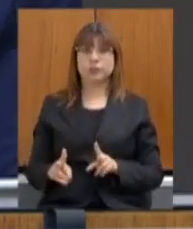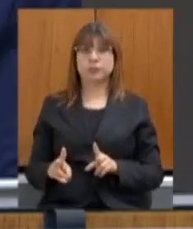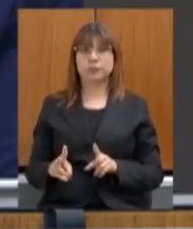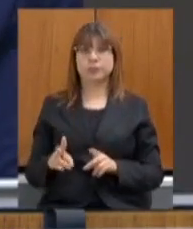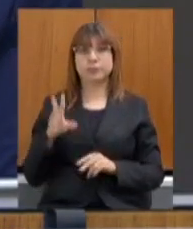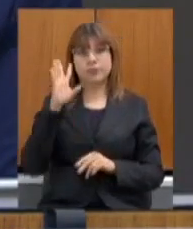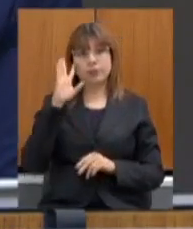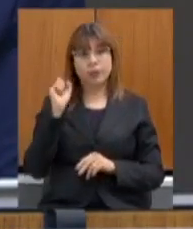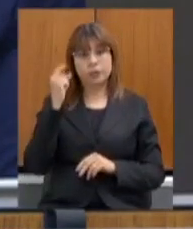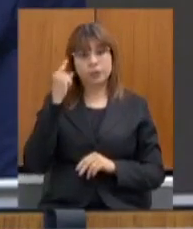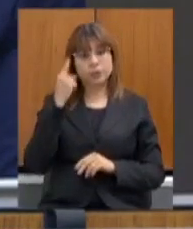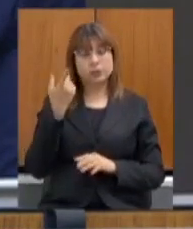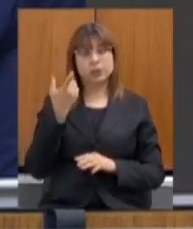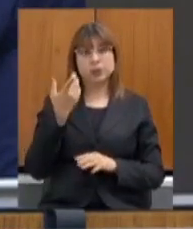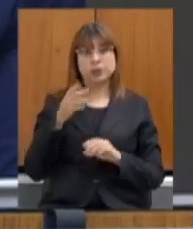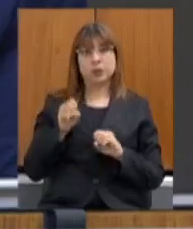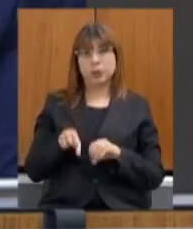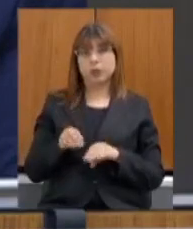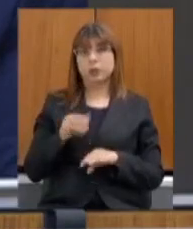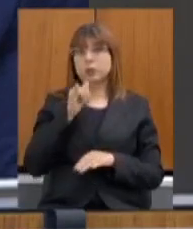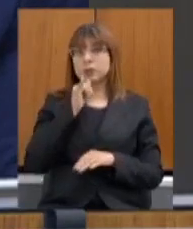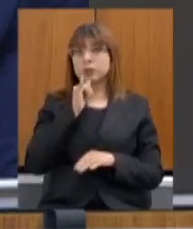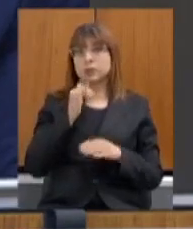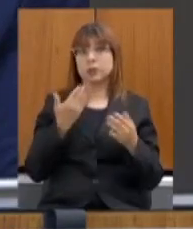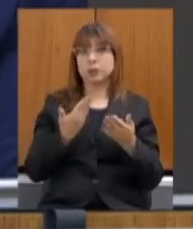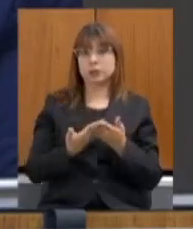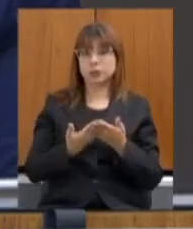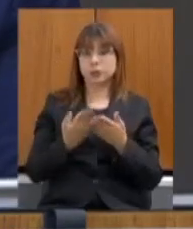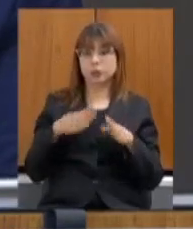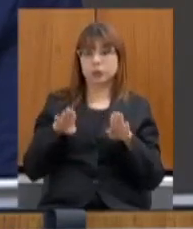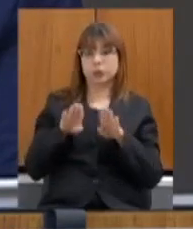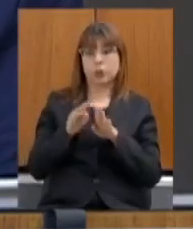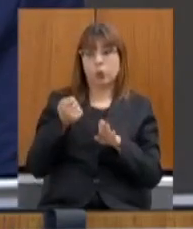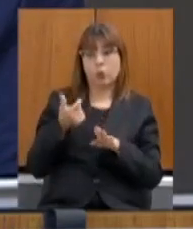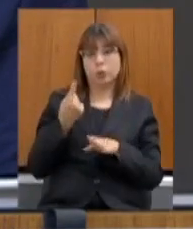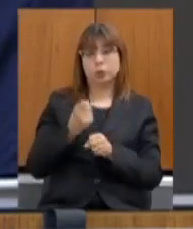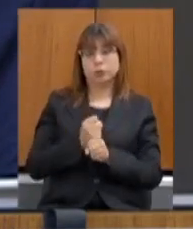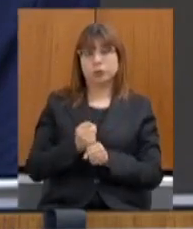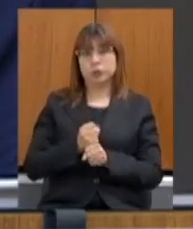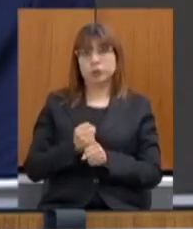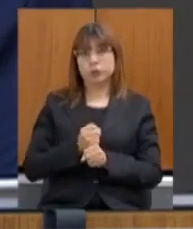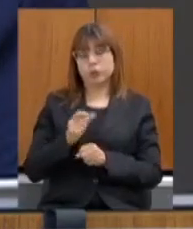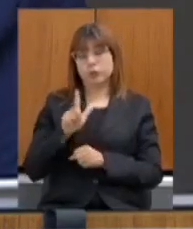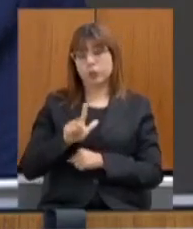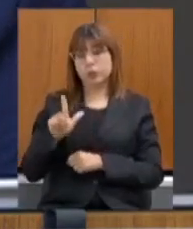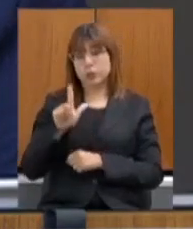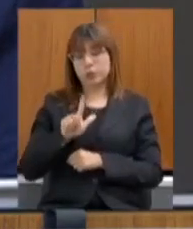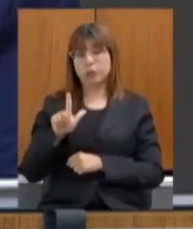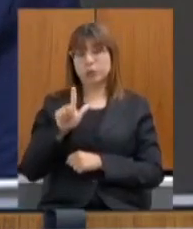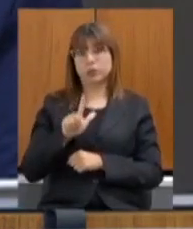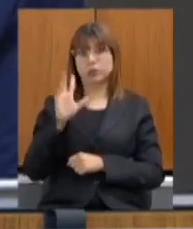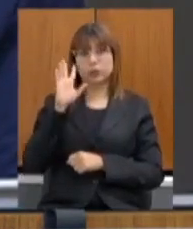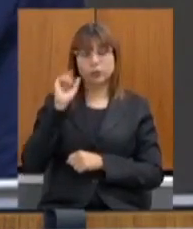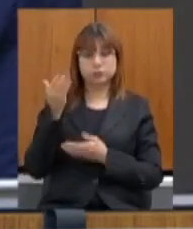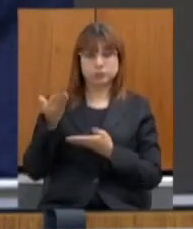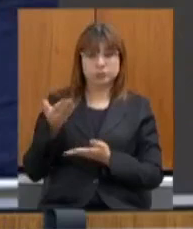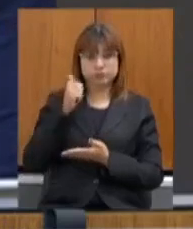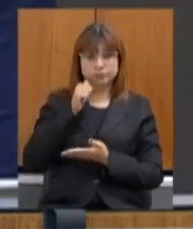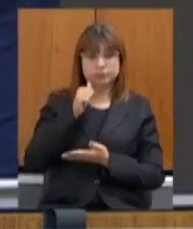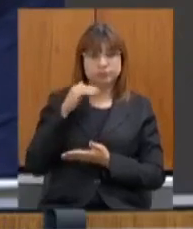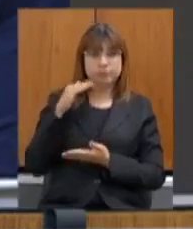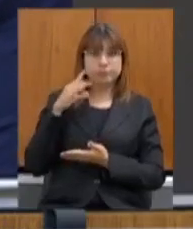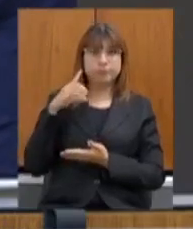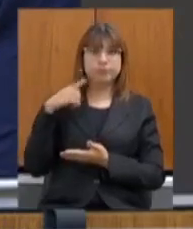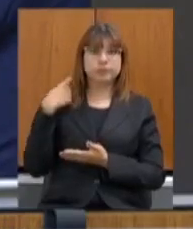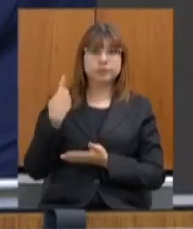acho que, do ponto de vista de educação, nós podemos citar, por exemplo, as escolas estão fechadas há quase um ano. Óbvio, acho que a senhora já tinha até